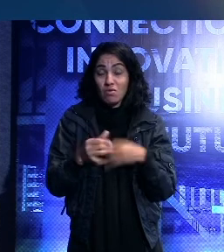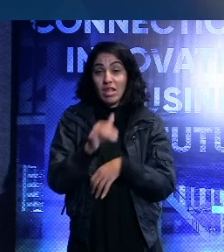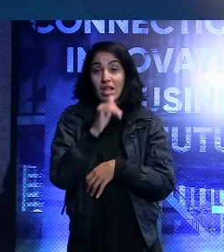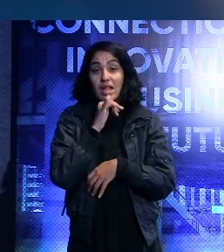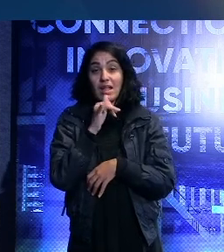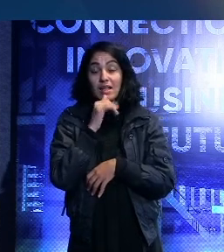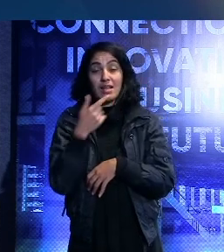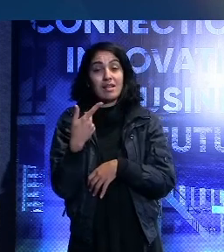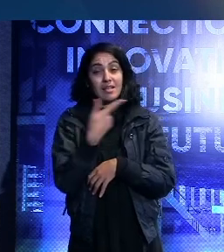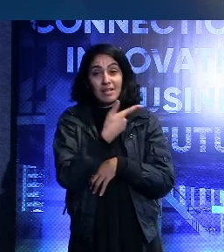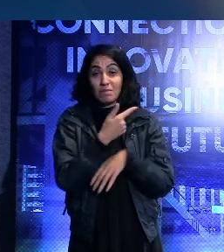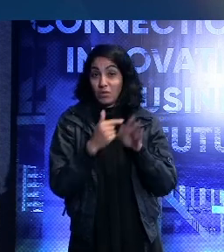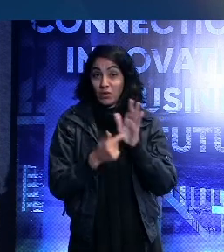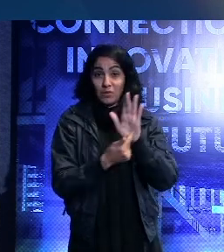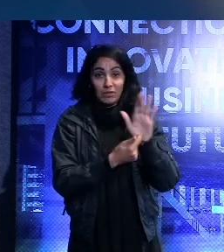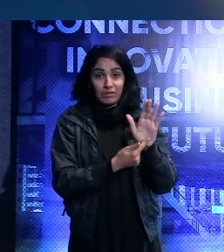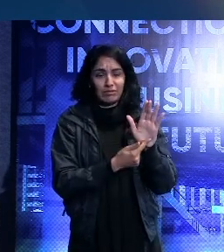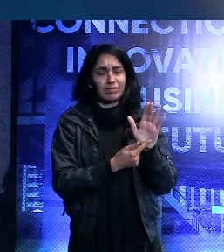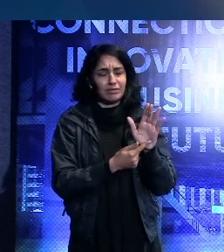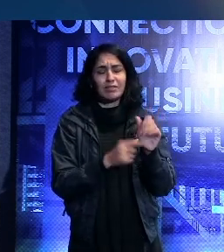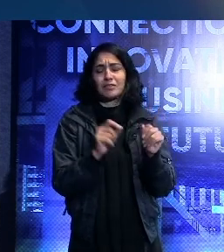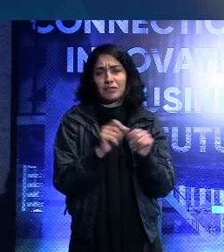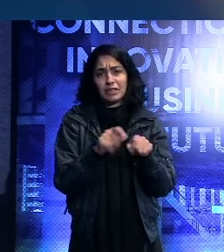eu mostrei, cara, fiz também.